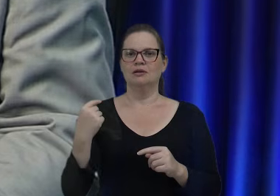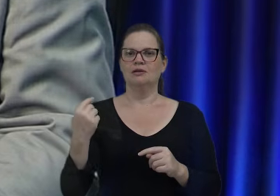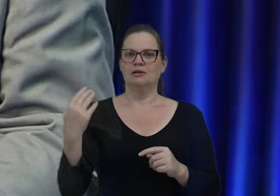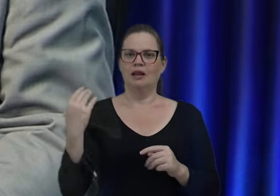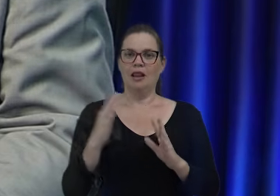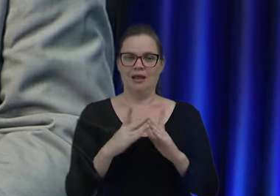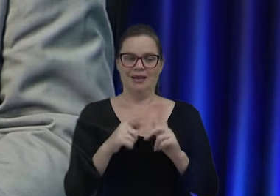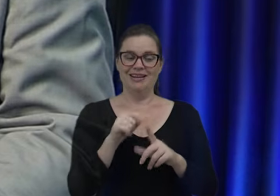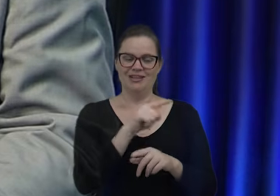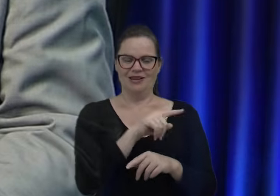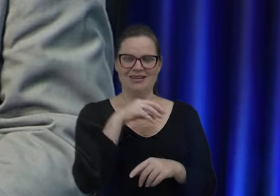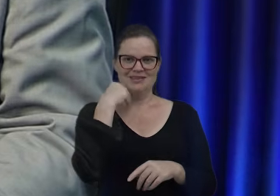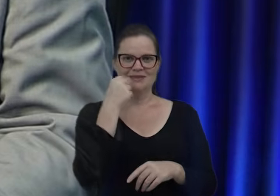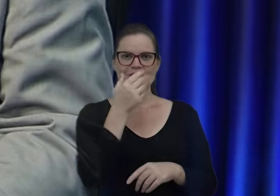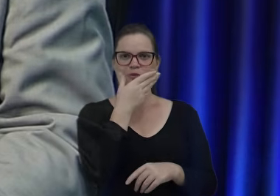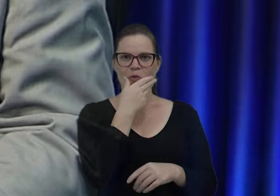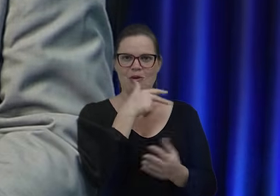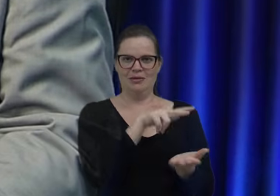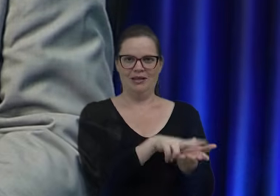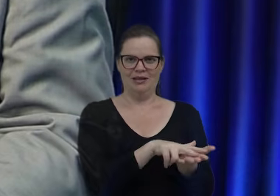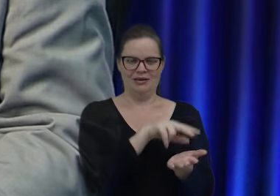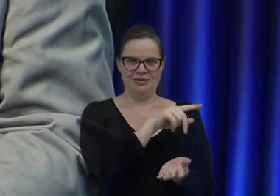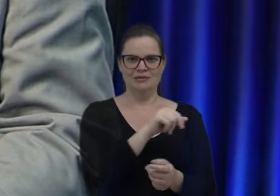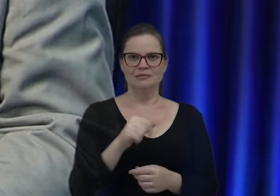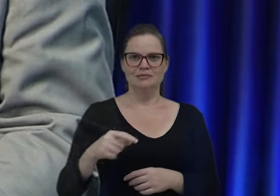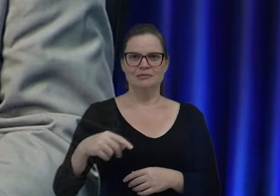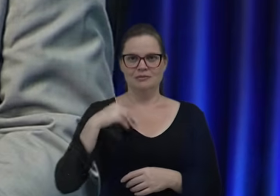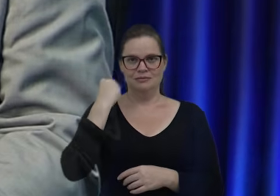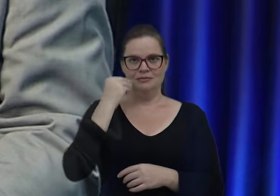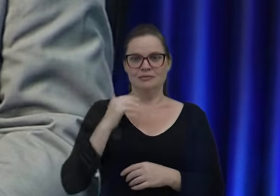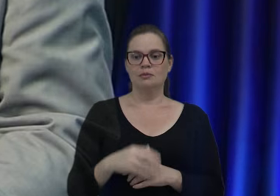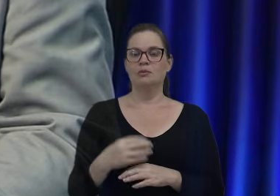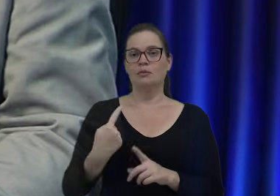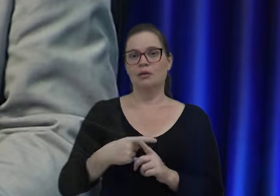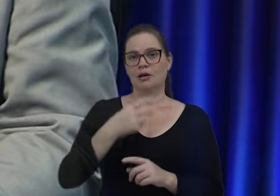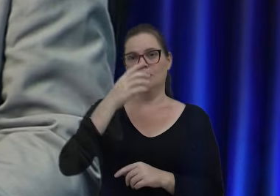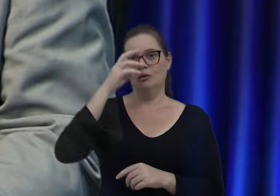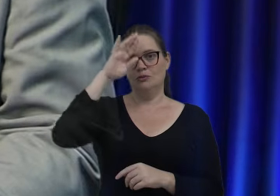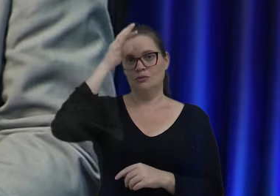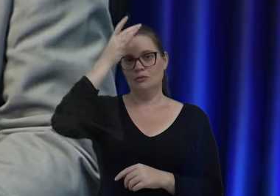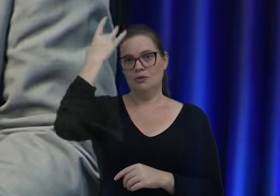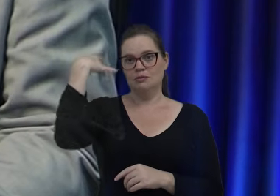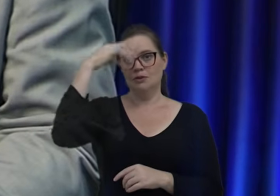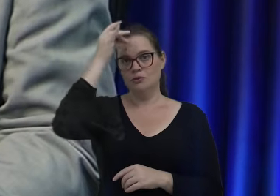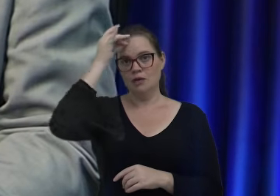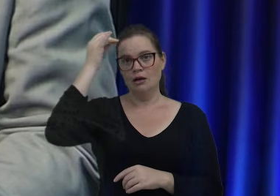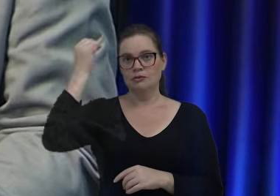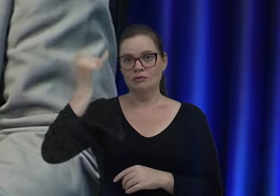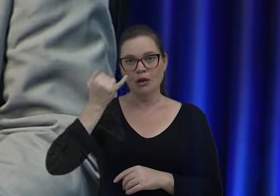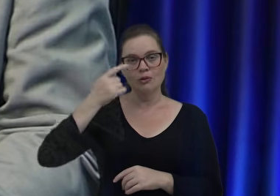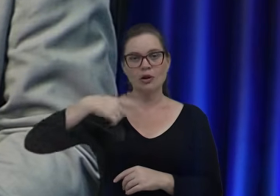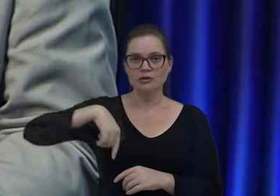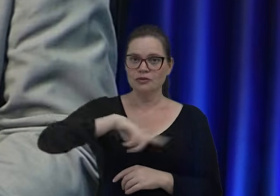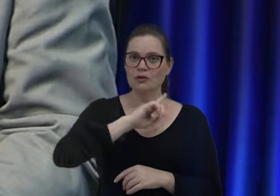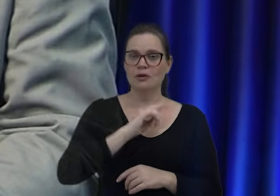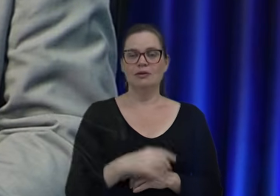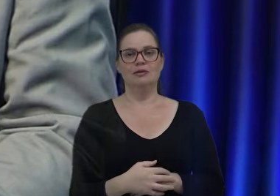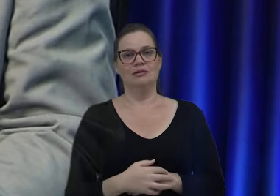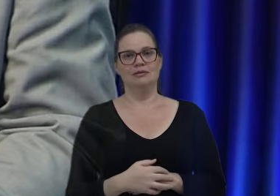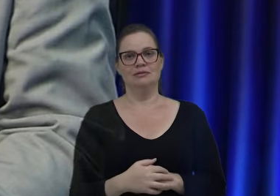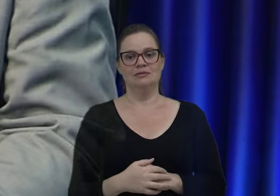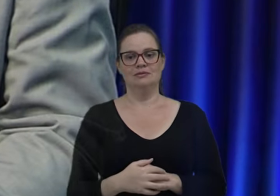essa visita, nós fomos enviados pelo Senhor por profecia. Glória a Deus.